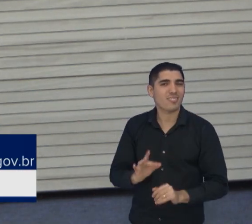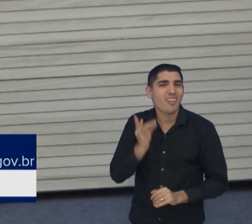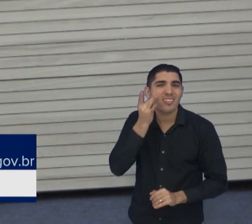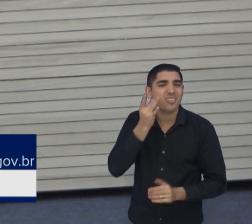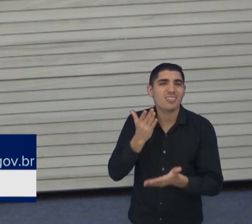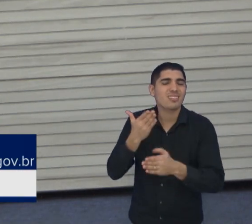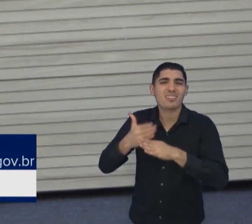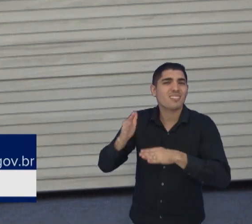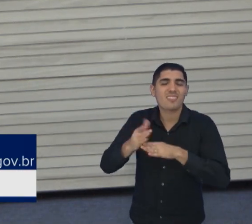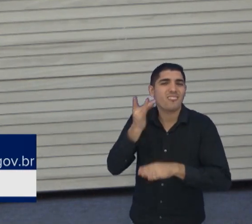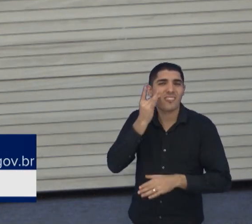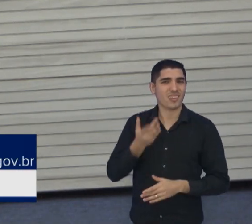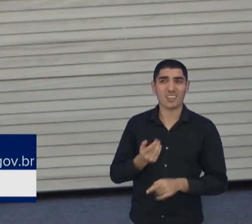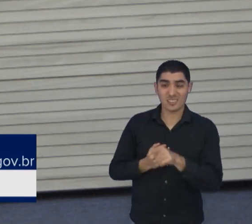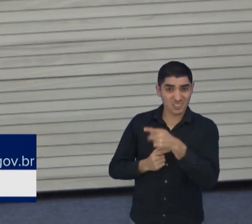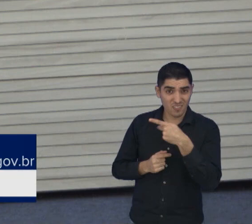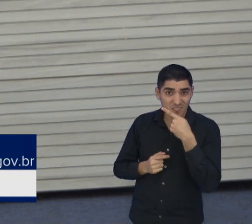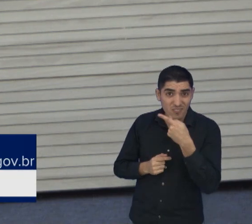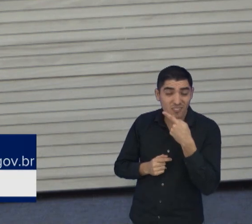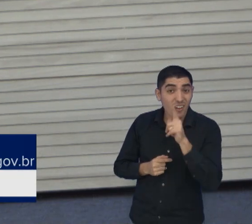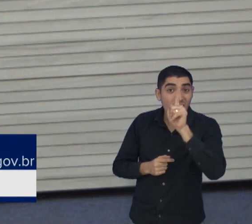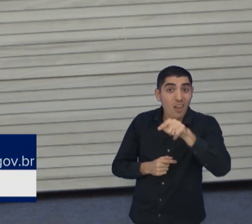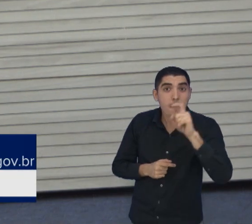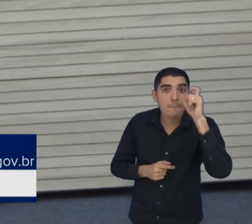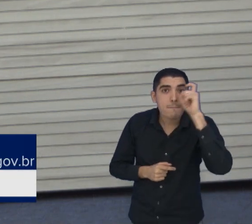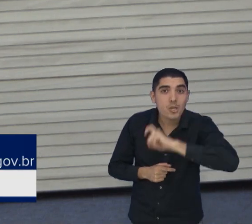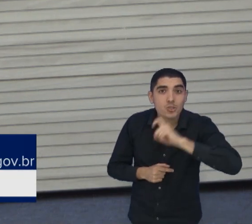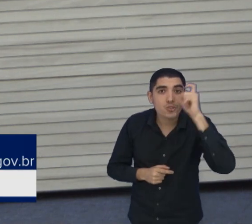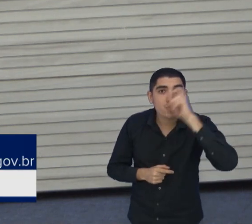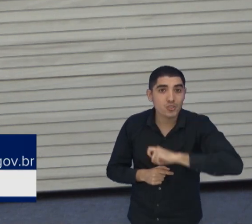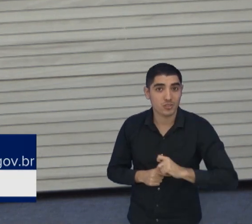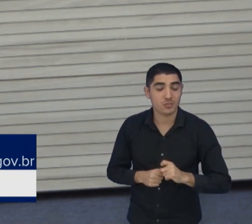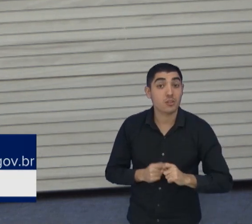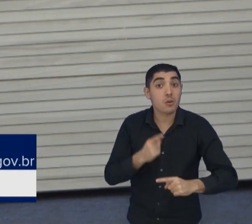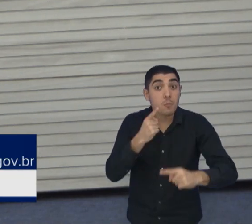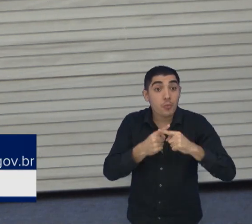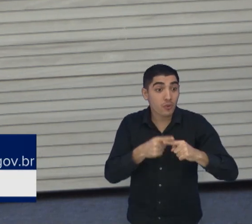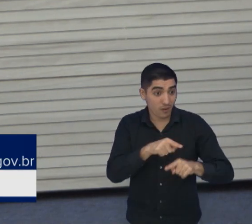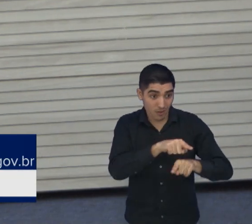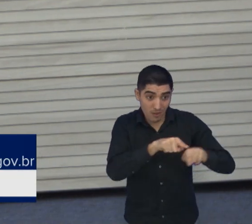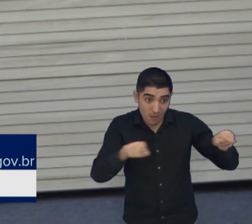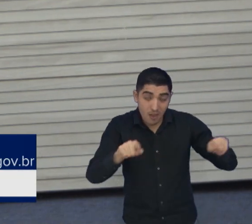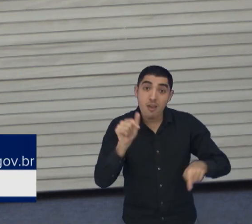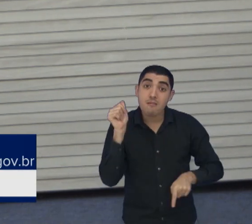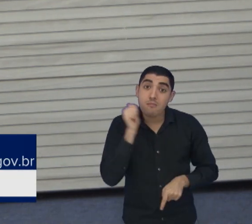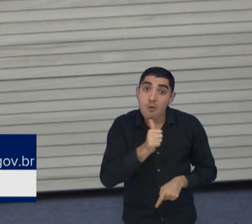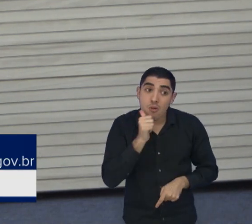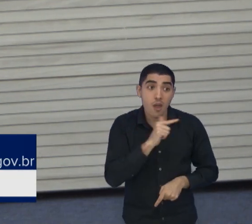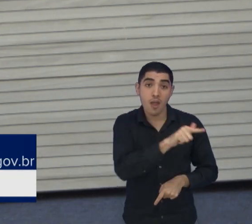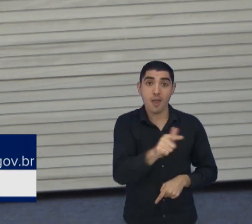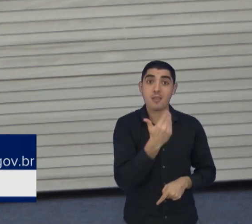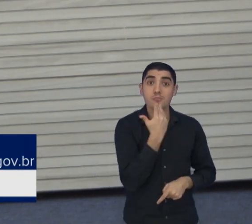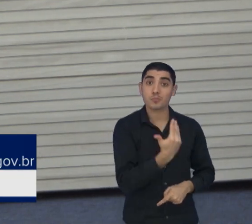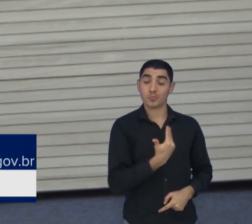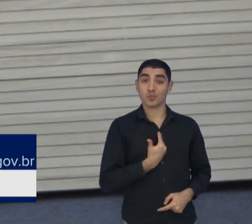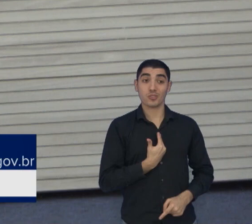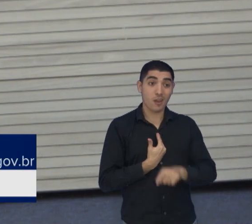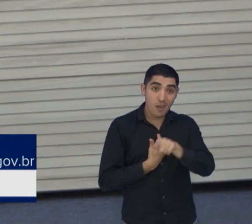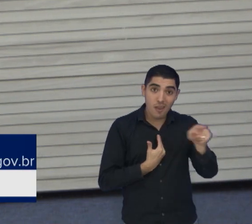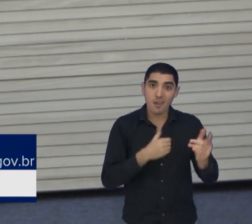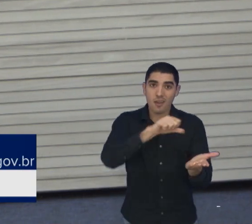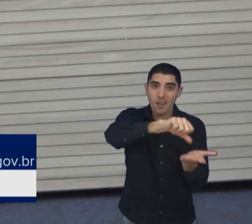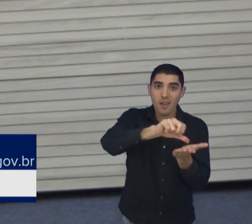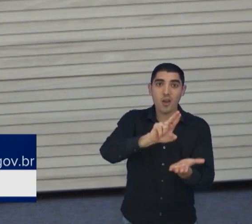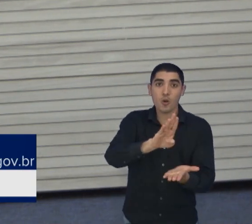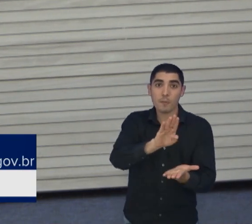você falou aí é simplesmente mentira, porque é exatamente as mulheres que pediram, as pessoas que estão na UBS, que veem